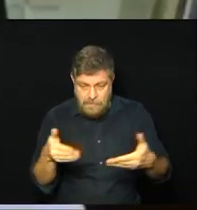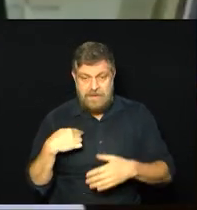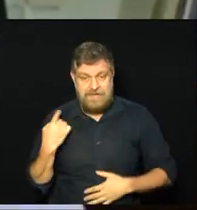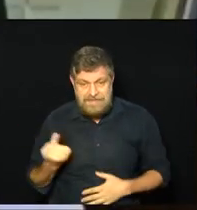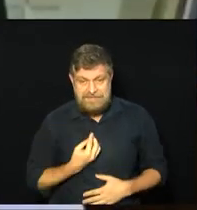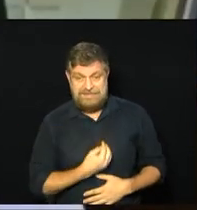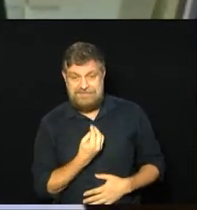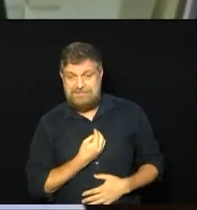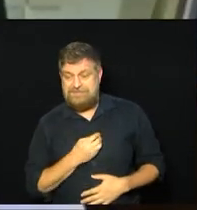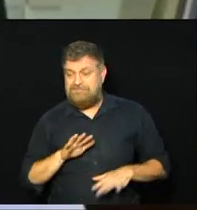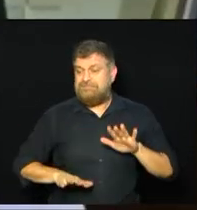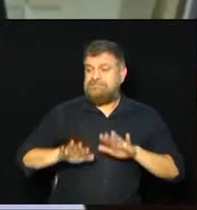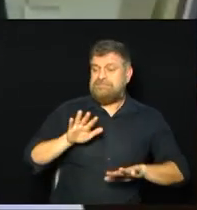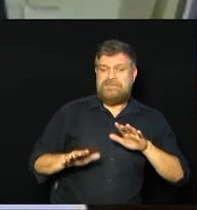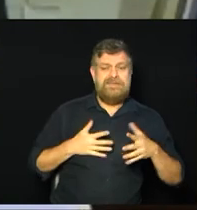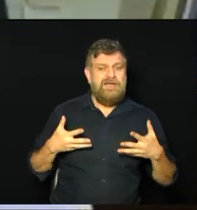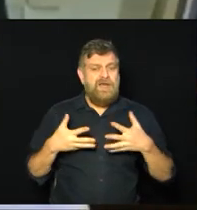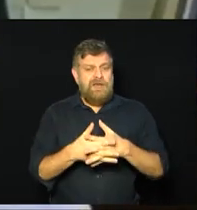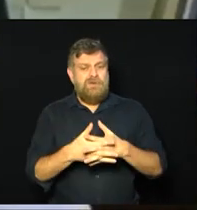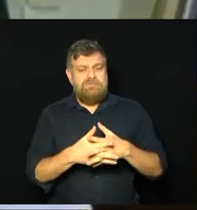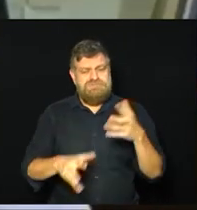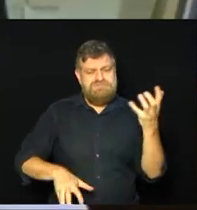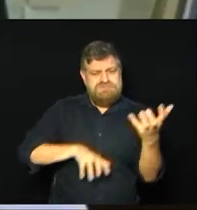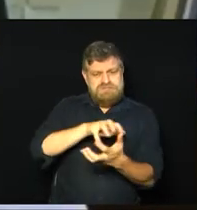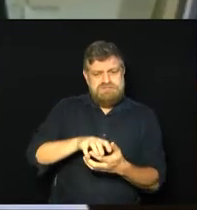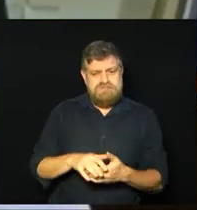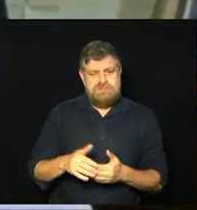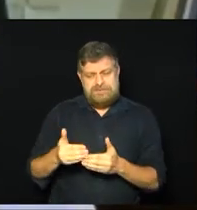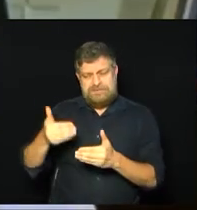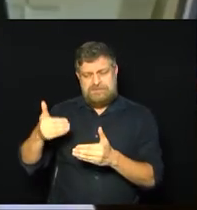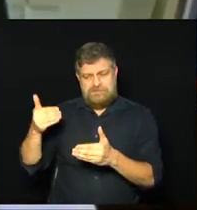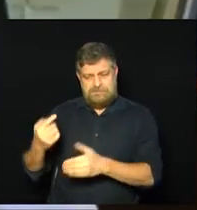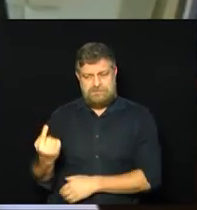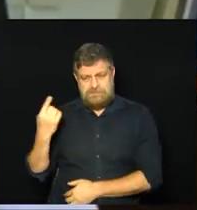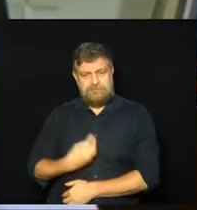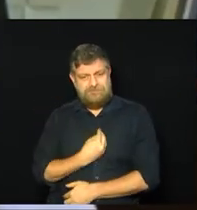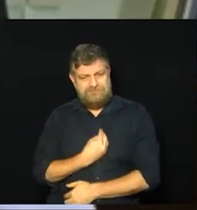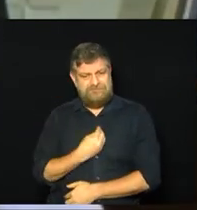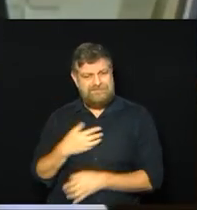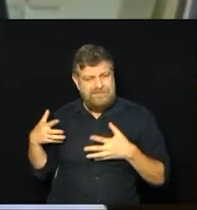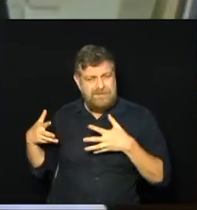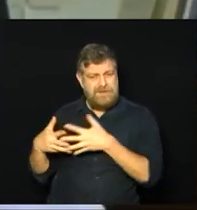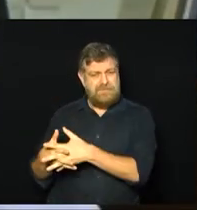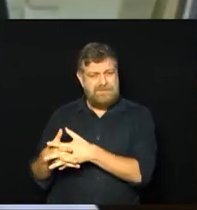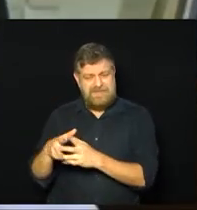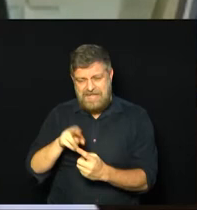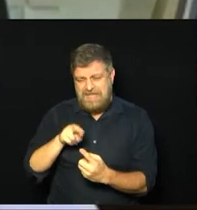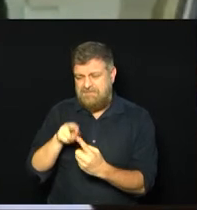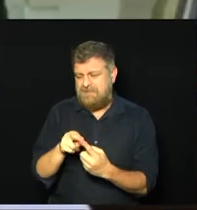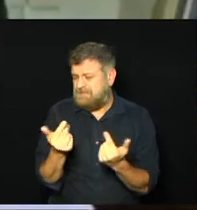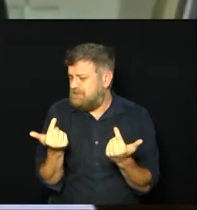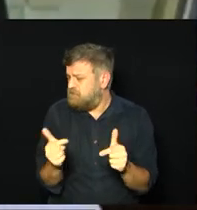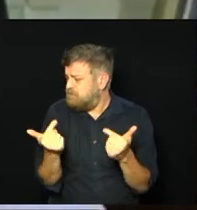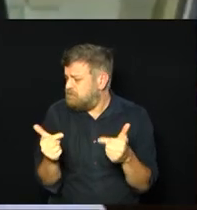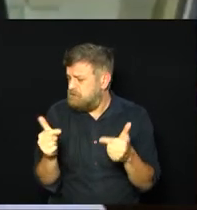tanta incerteza e de tanta confusão. A gente já vivia um período de muita confusão, sem referências,